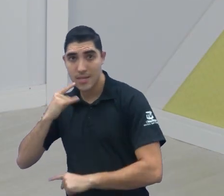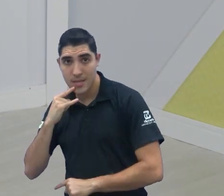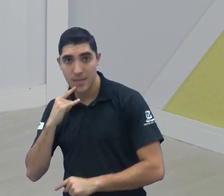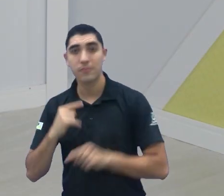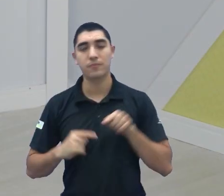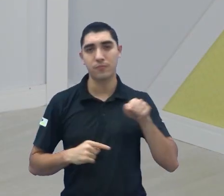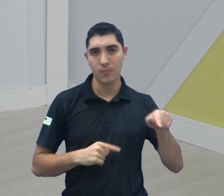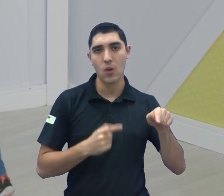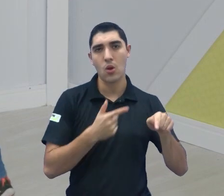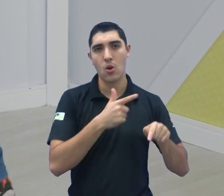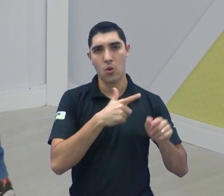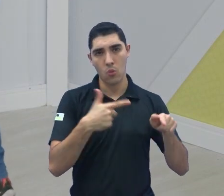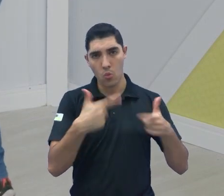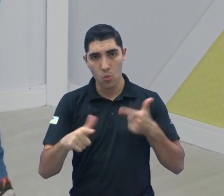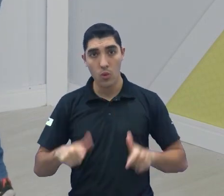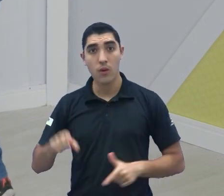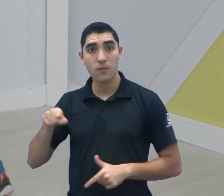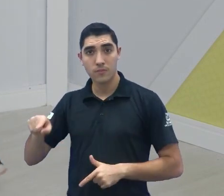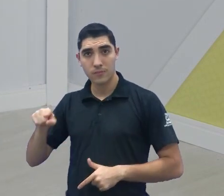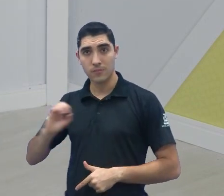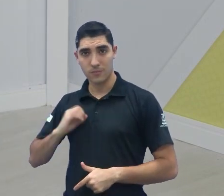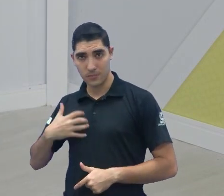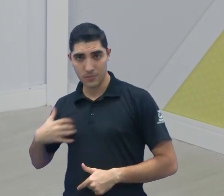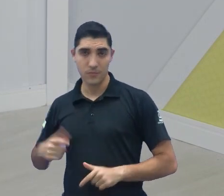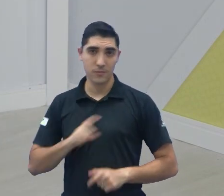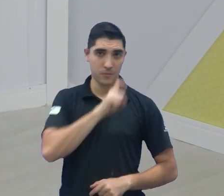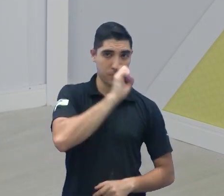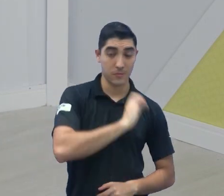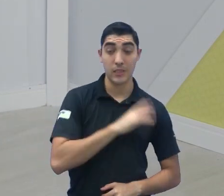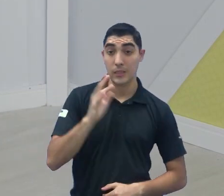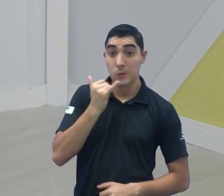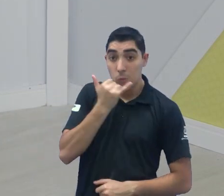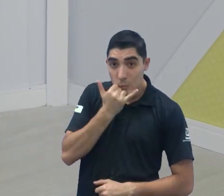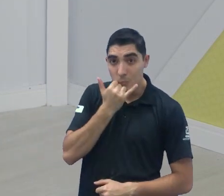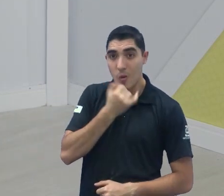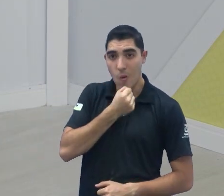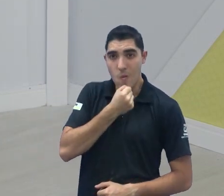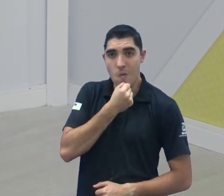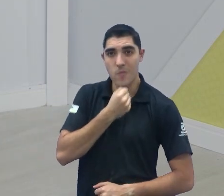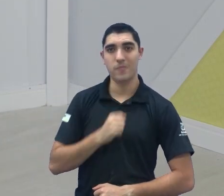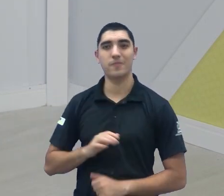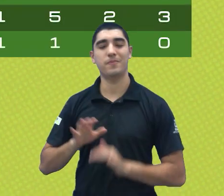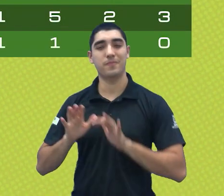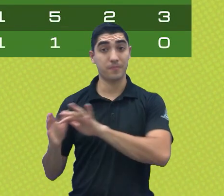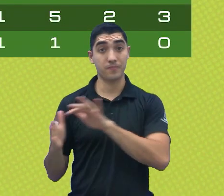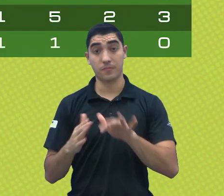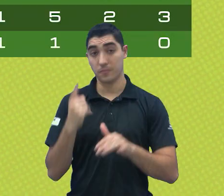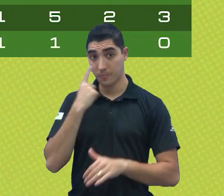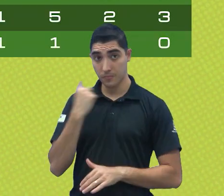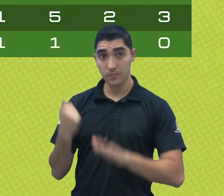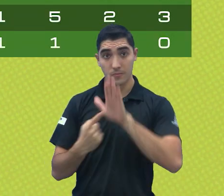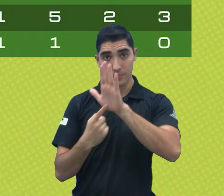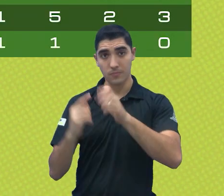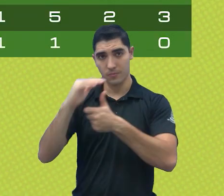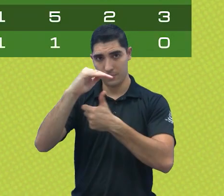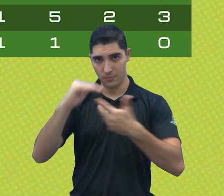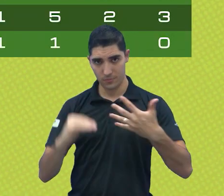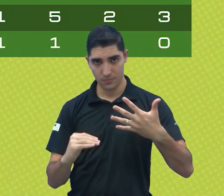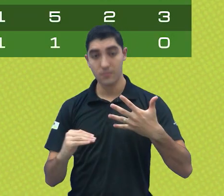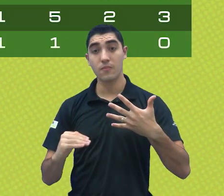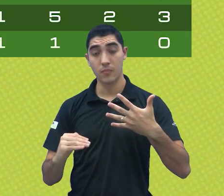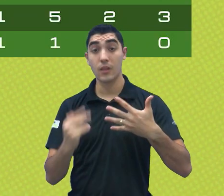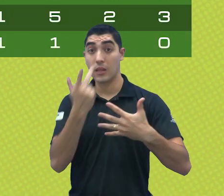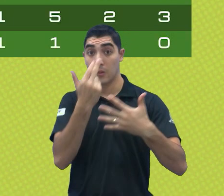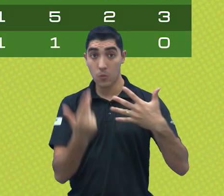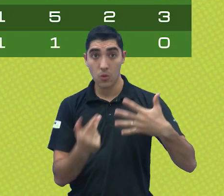Sporting e São José. Perdão, gente. Classificação do Paulista mostra, você vê que está tudo equilibrado. Água